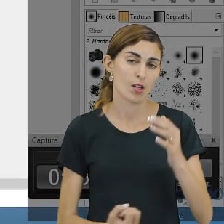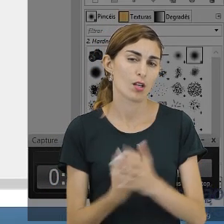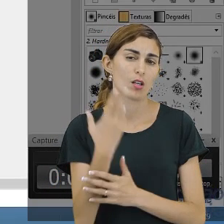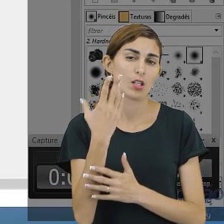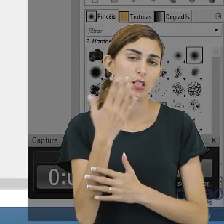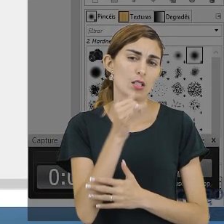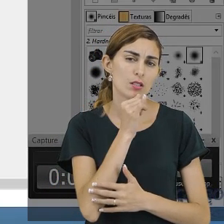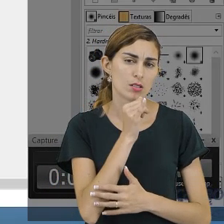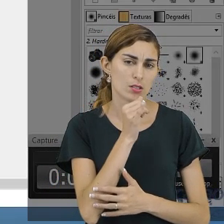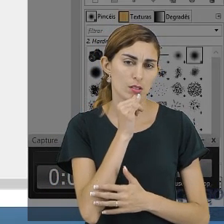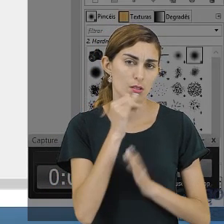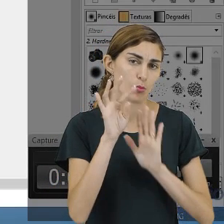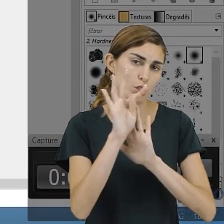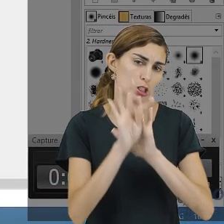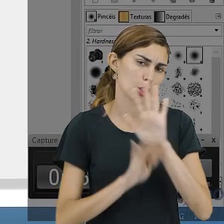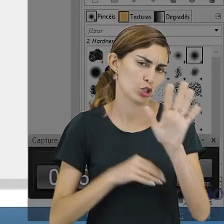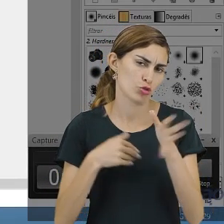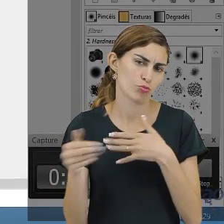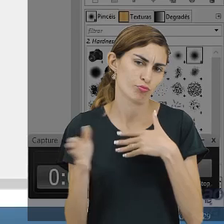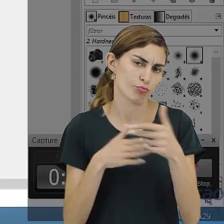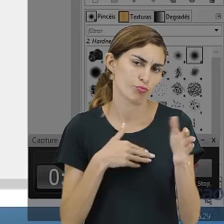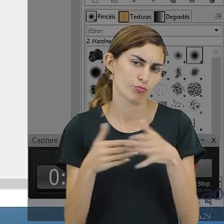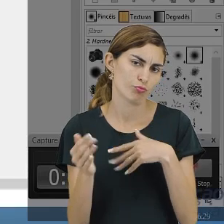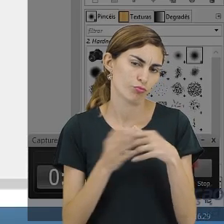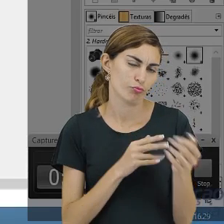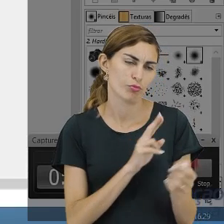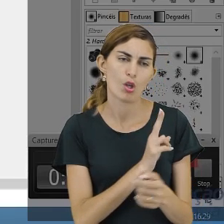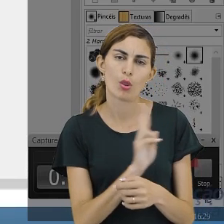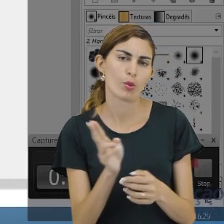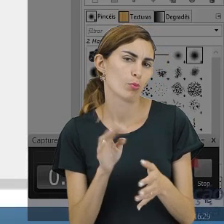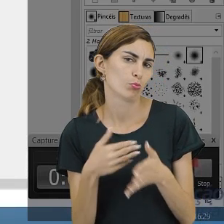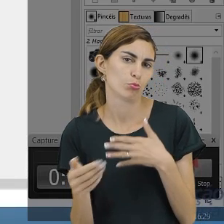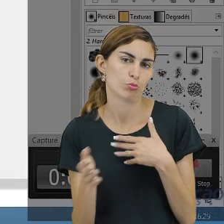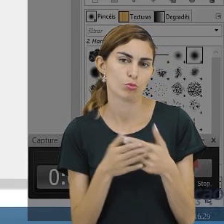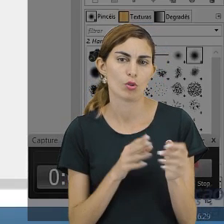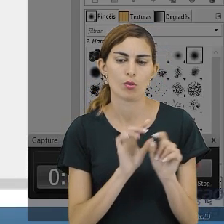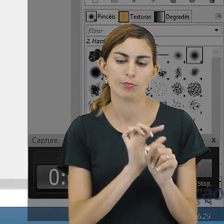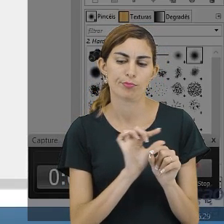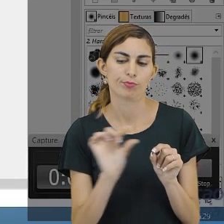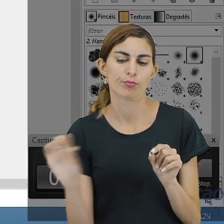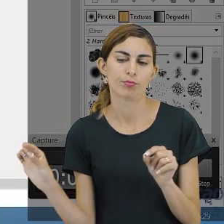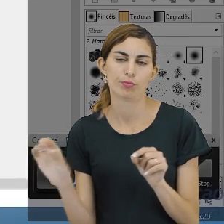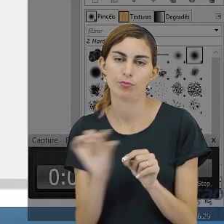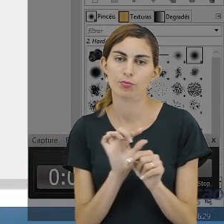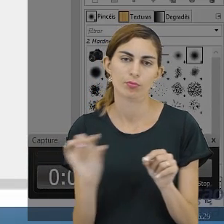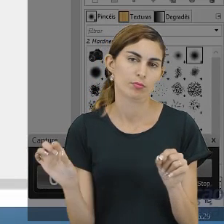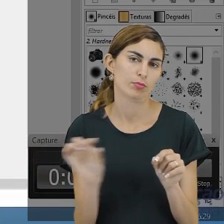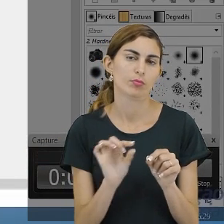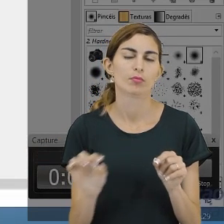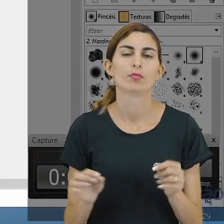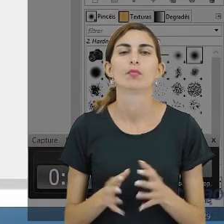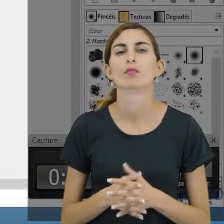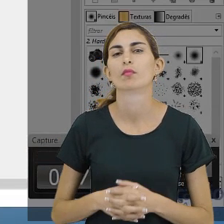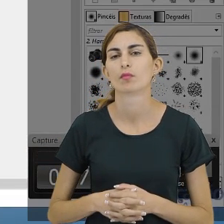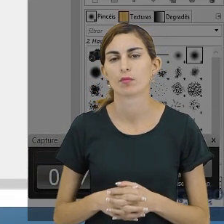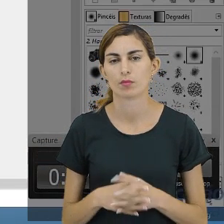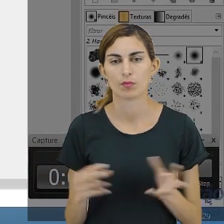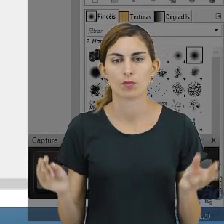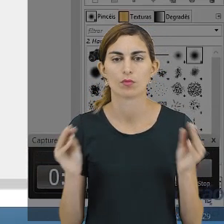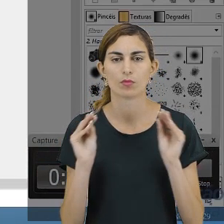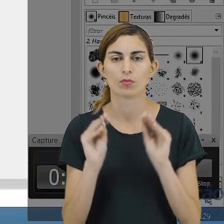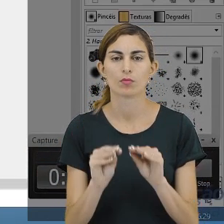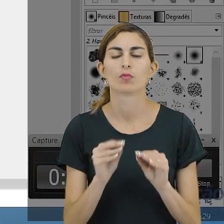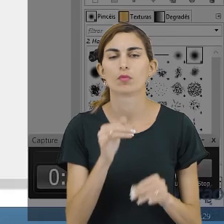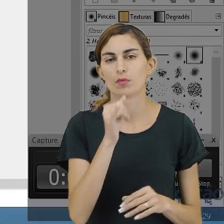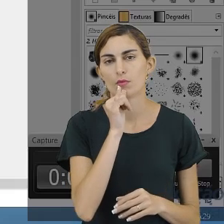Vou criar aqui, por exemplo, um texto qualquer aqui, alguma coisa de fundo aqui para esse banner. Então eu vou